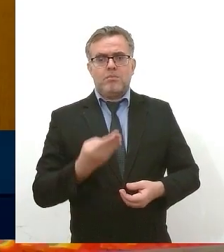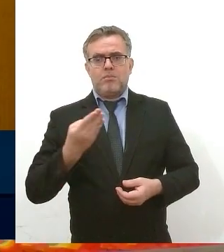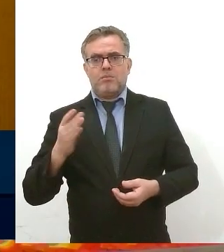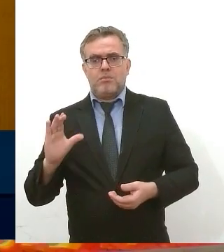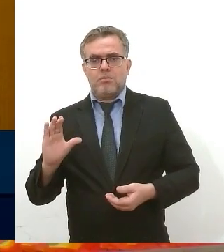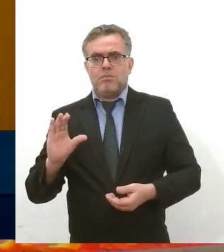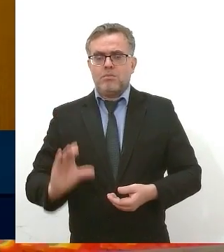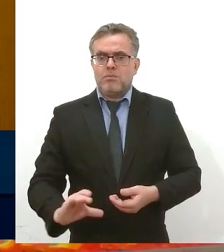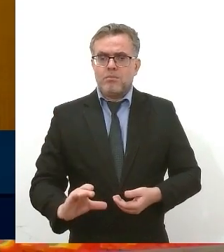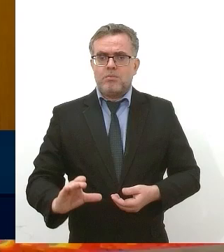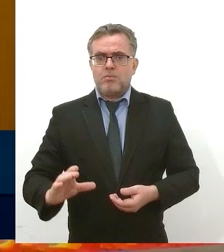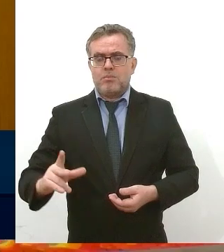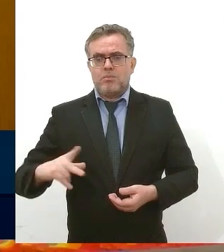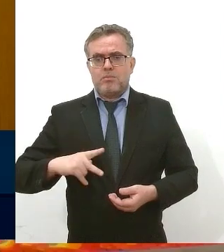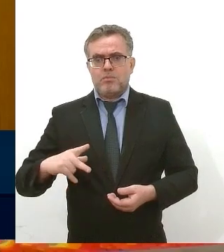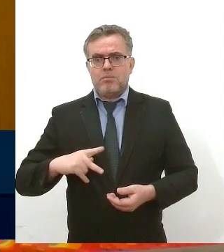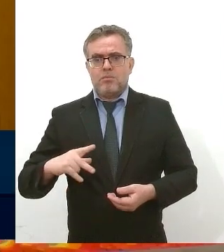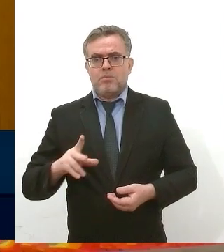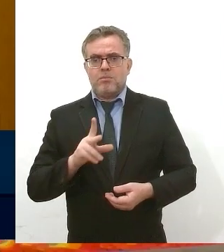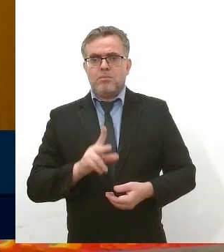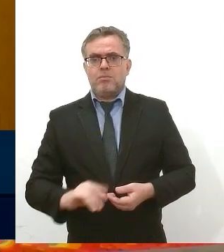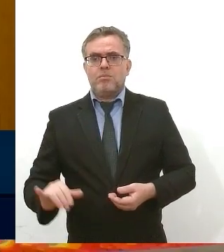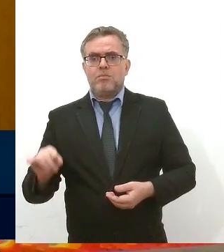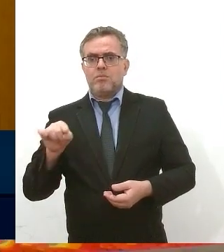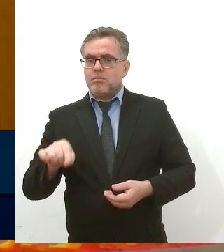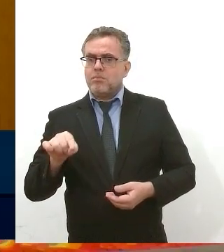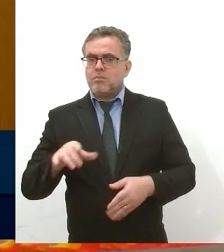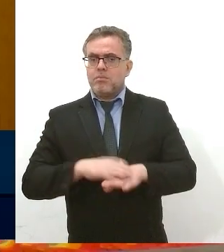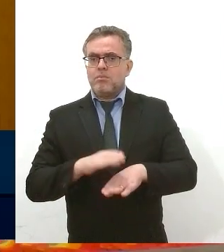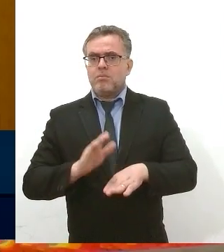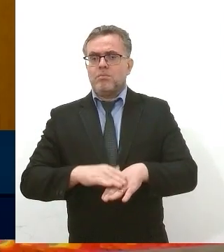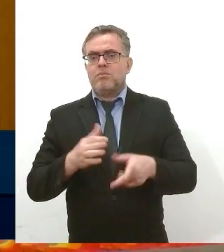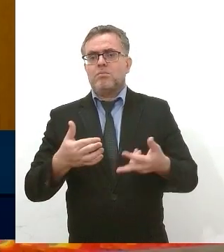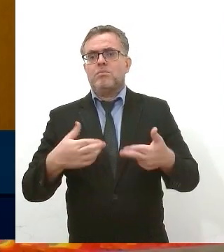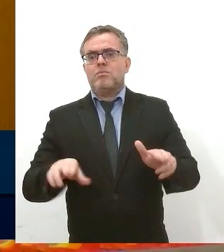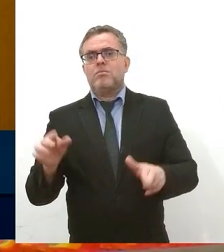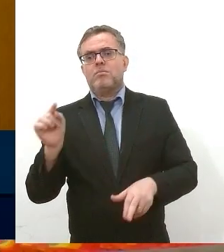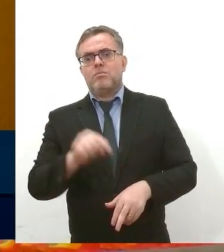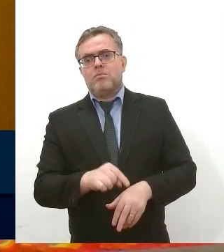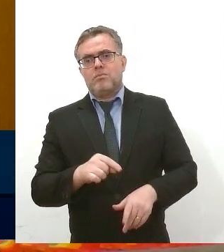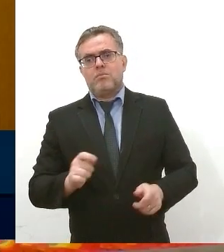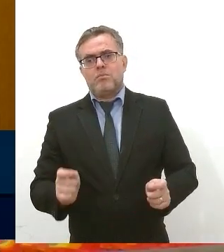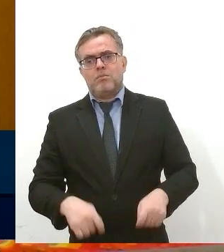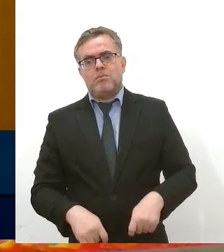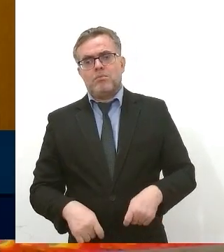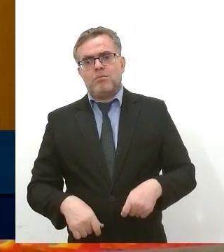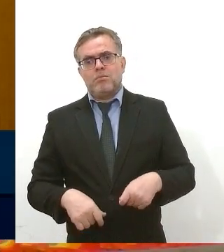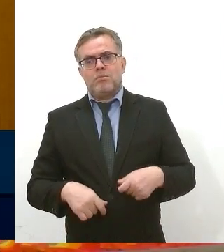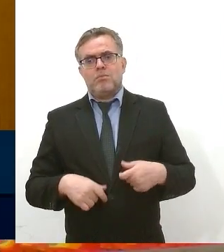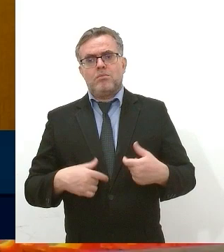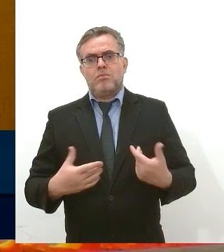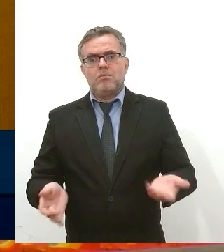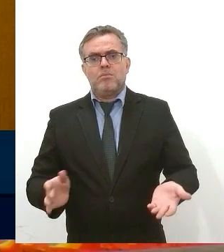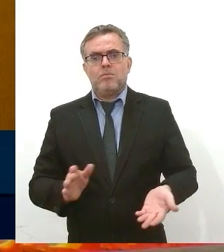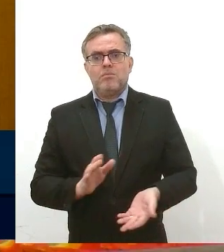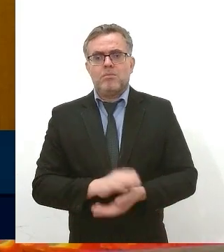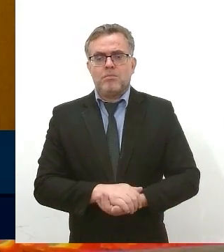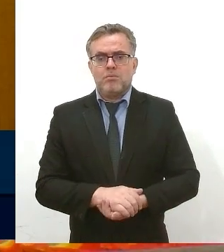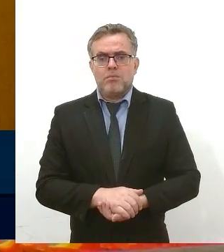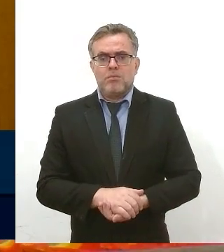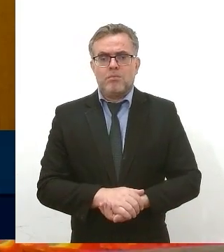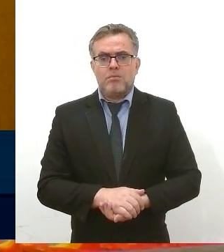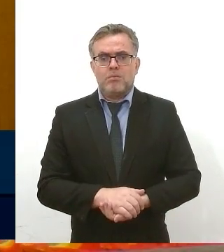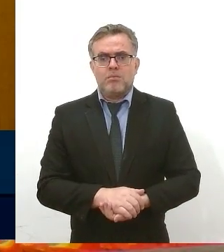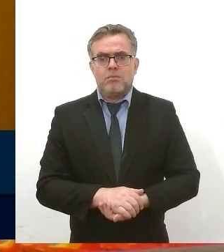que que a iniciativa em contrapartida vai dar 136 milhões de reais. Olha